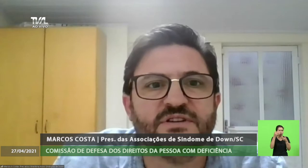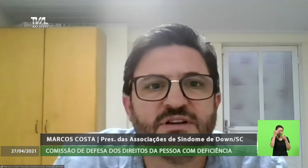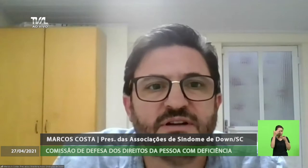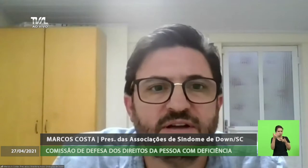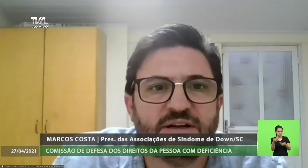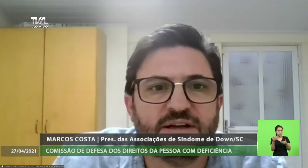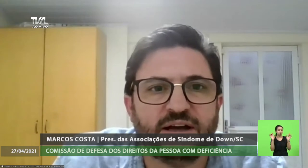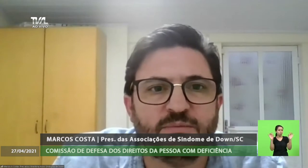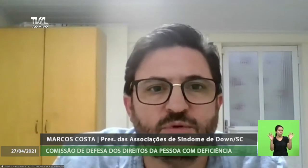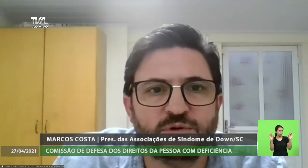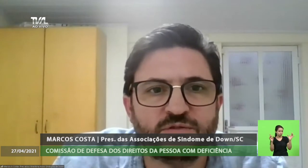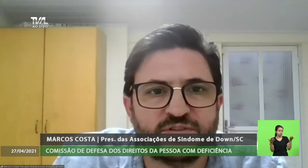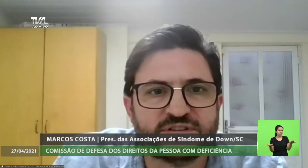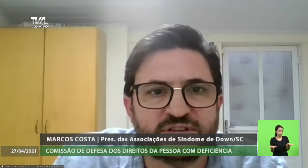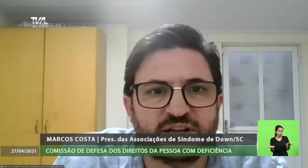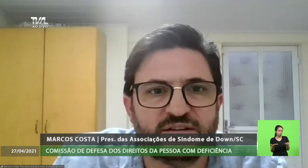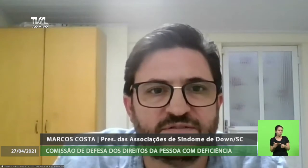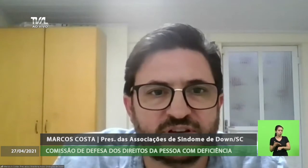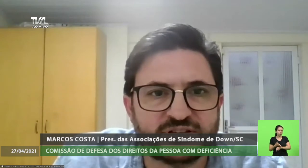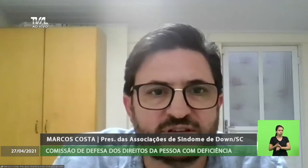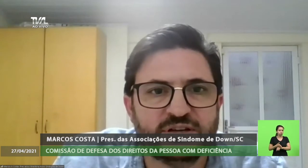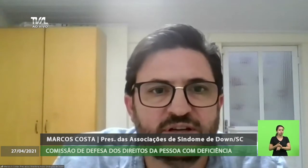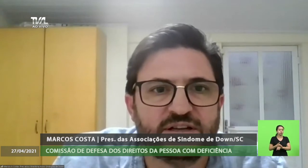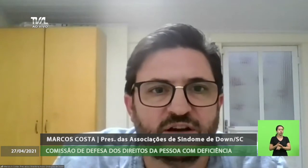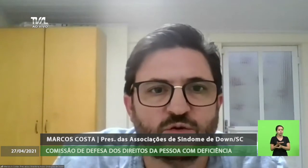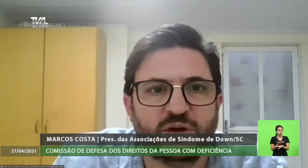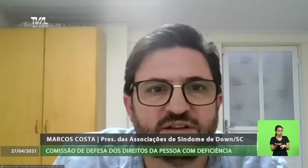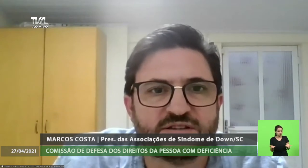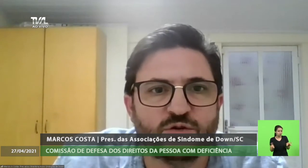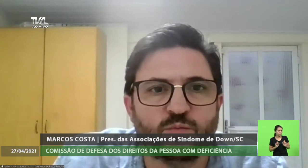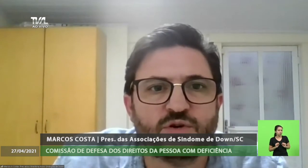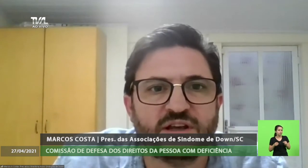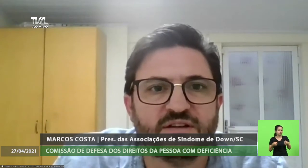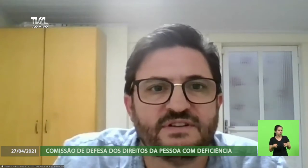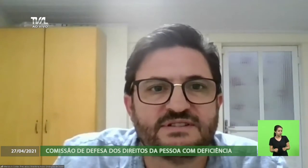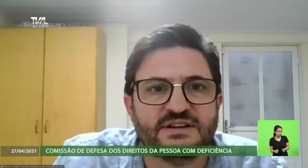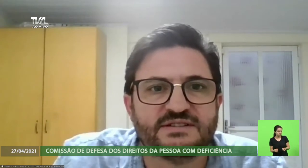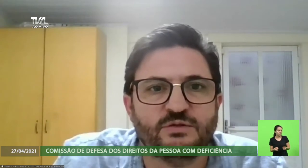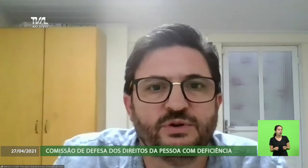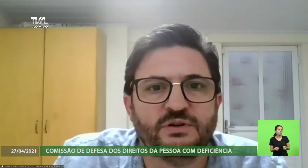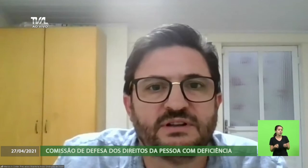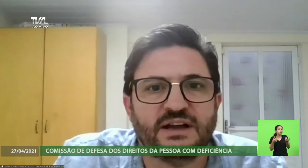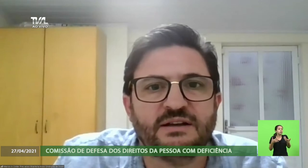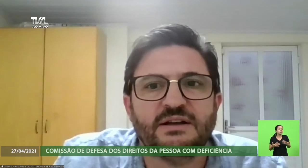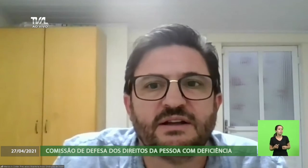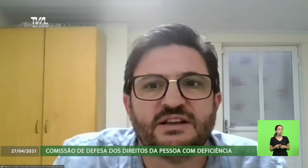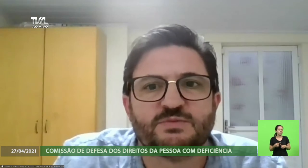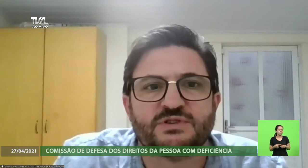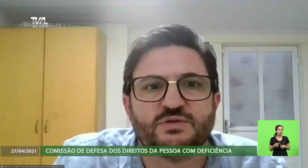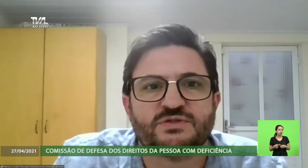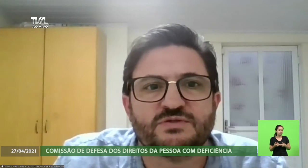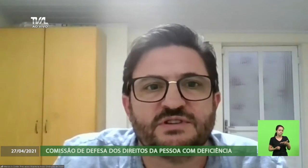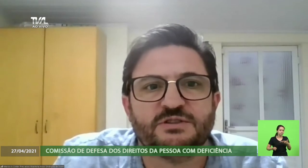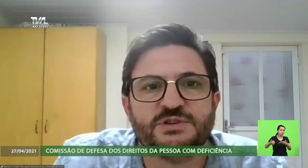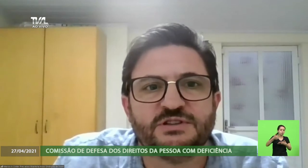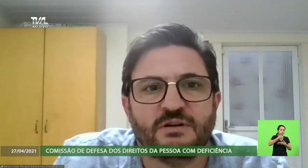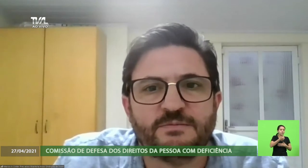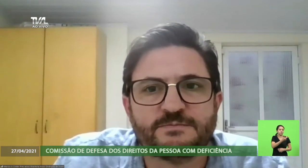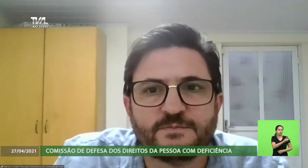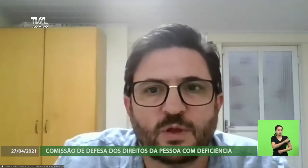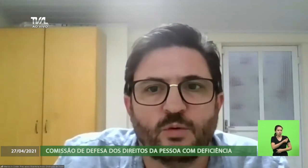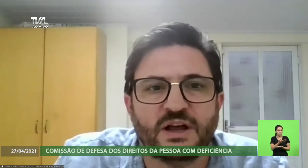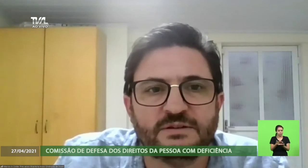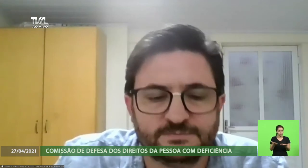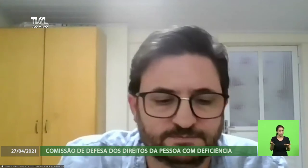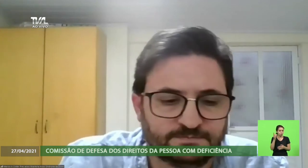oportunidade de vir a público fazer a defesa e a argumentação, o porquê da vacinação prioritária das pessoas com síndrome de